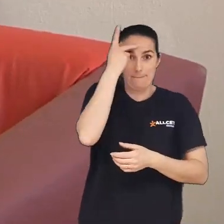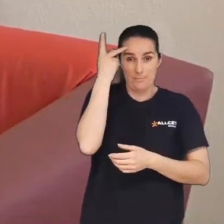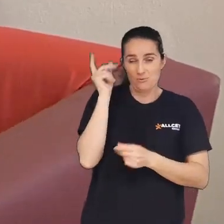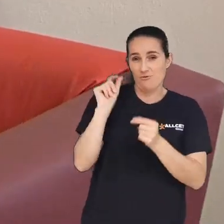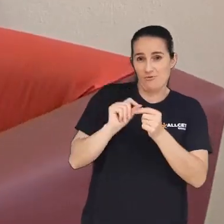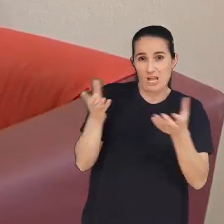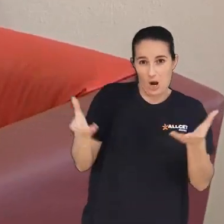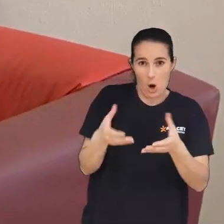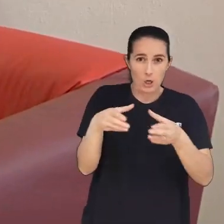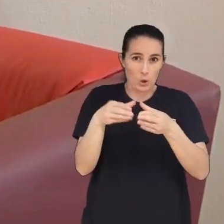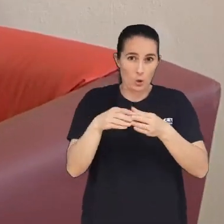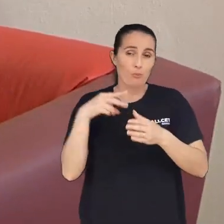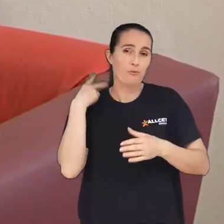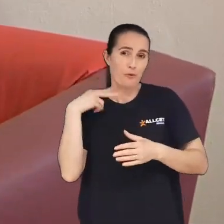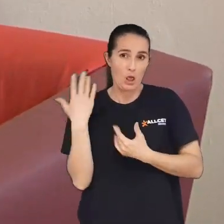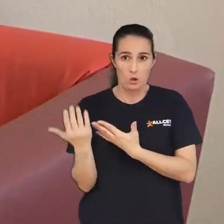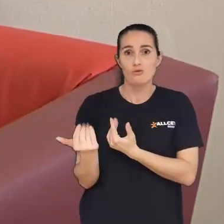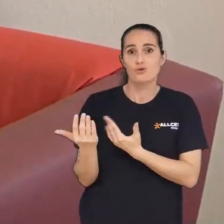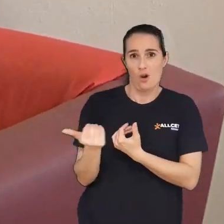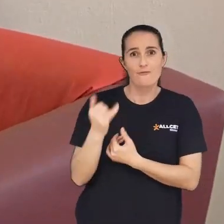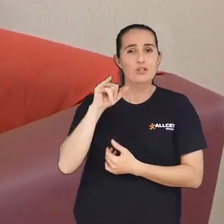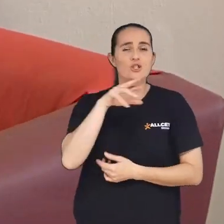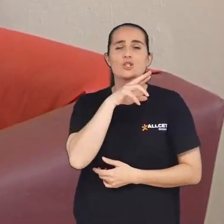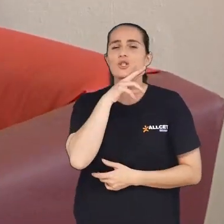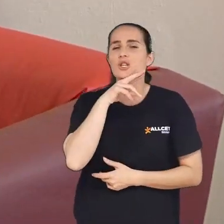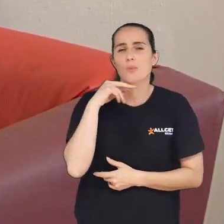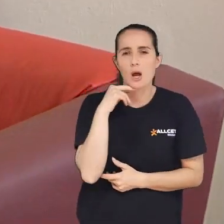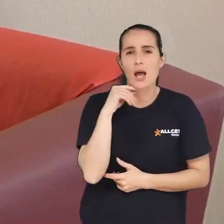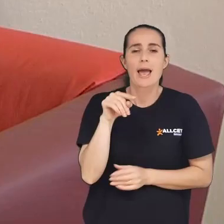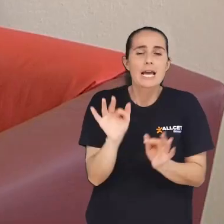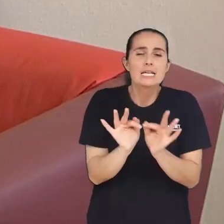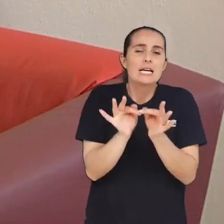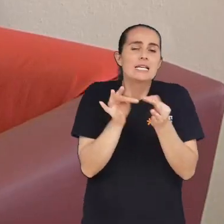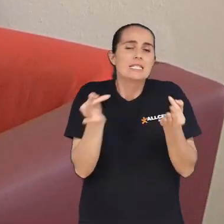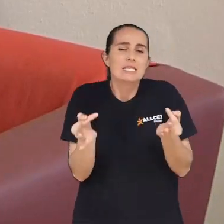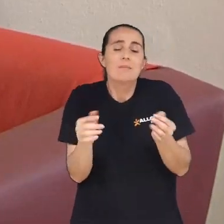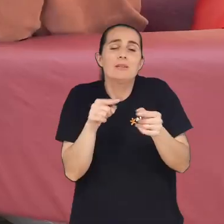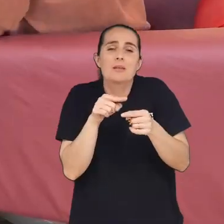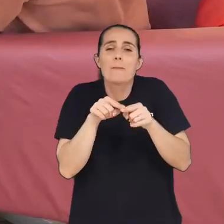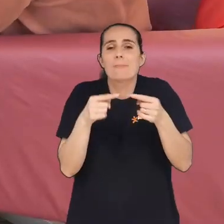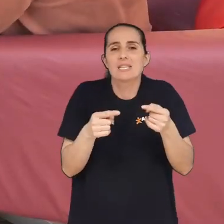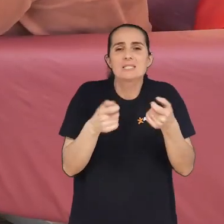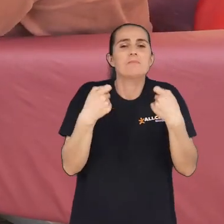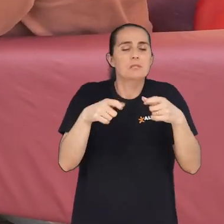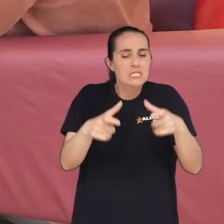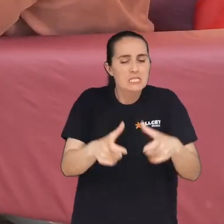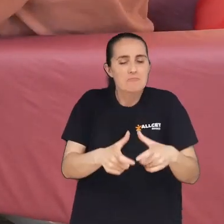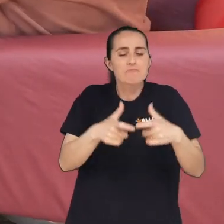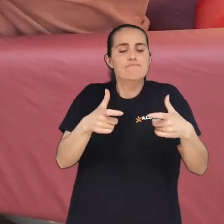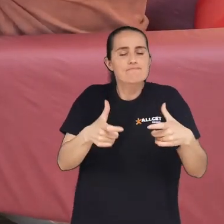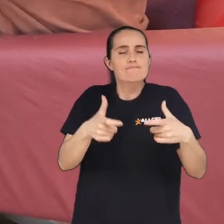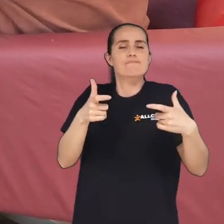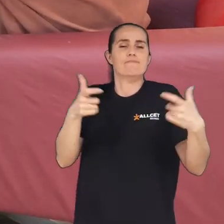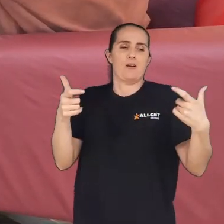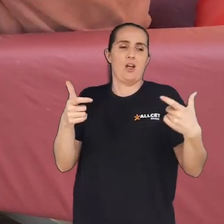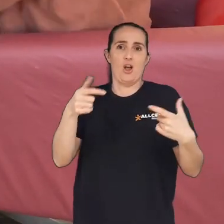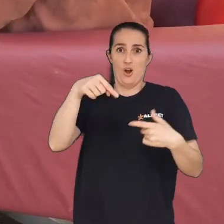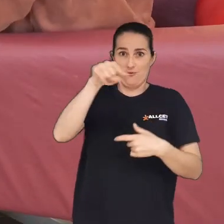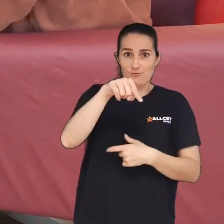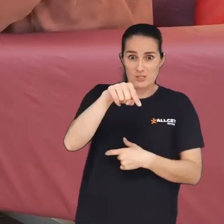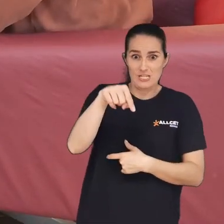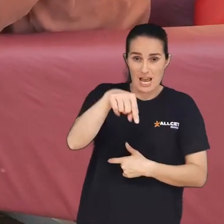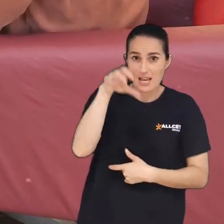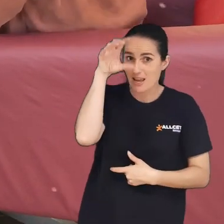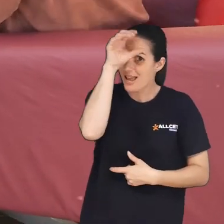essa fagulha que o Joel lança na Câmara de Mirim, Jaraguá do Sul, algo que se